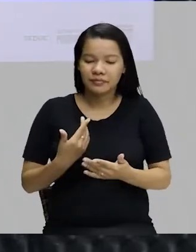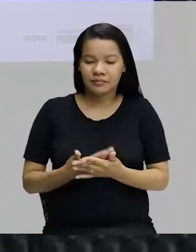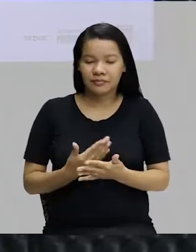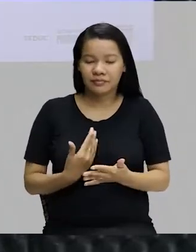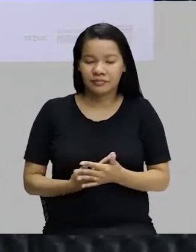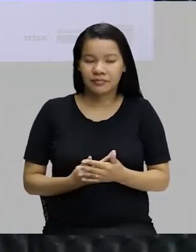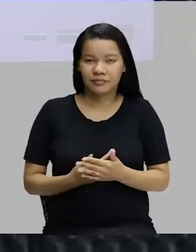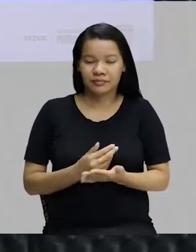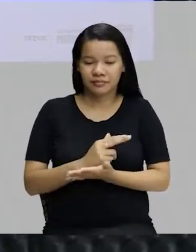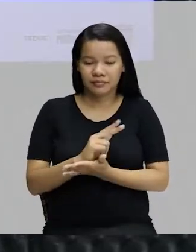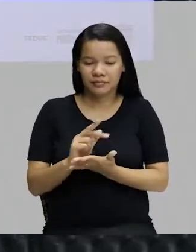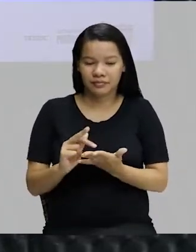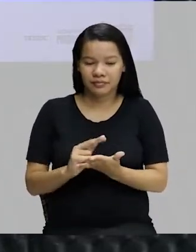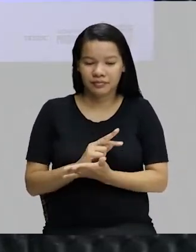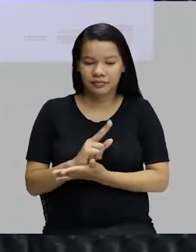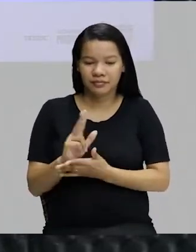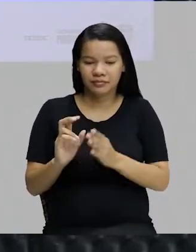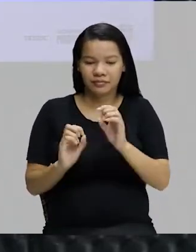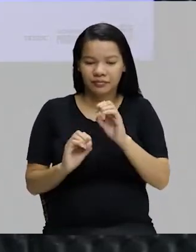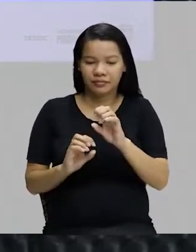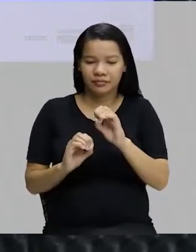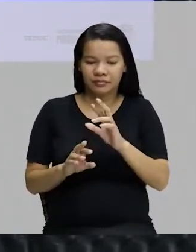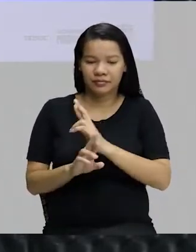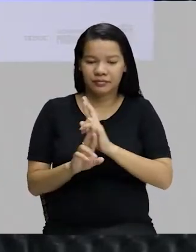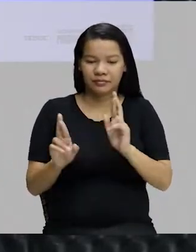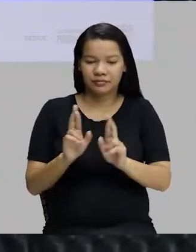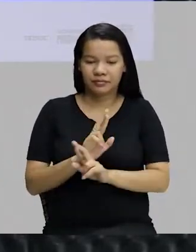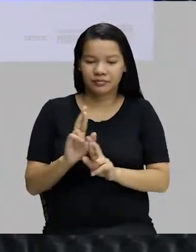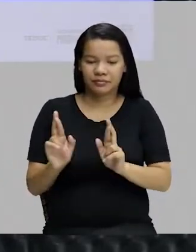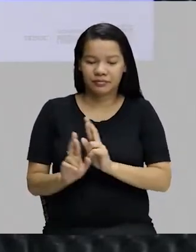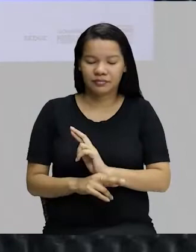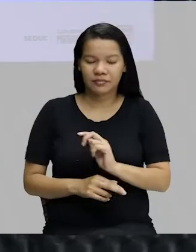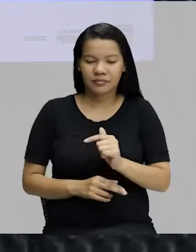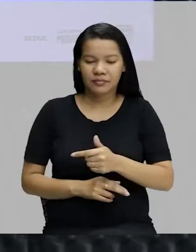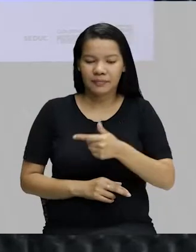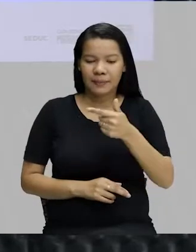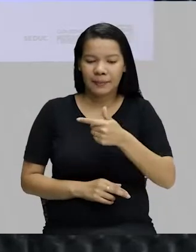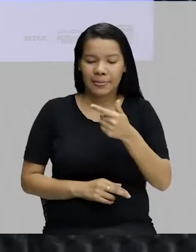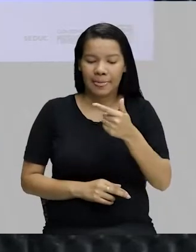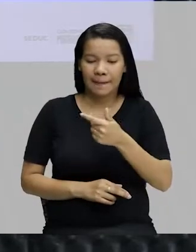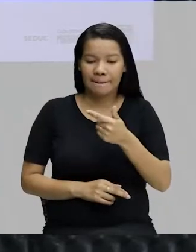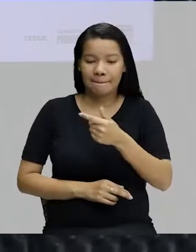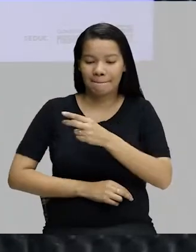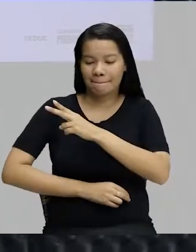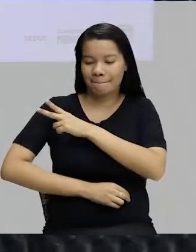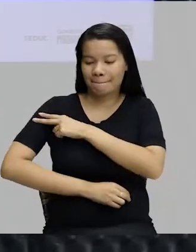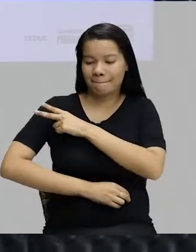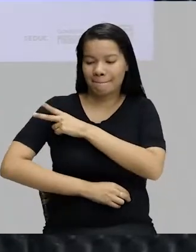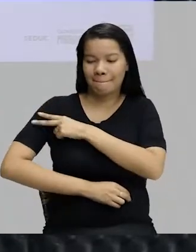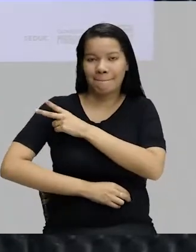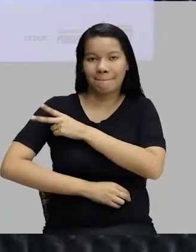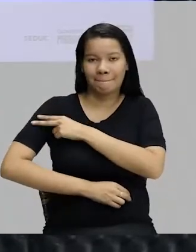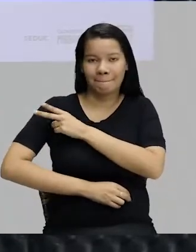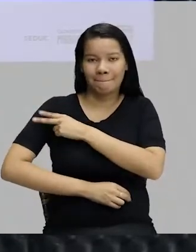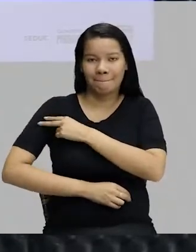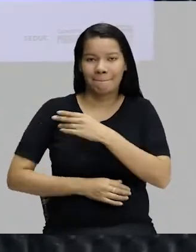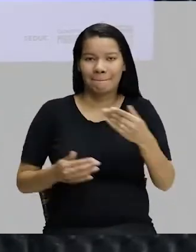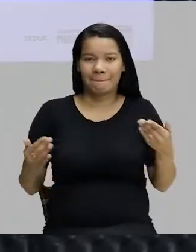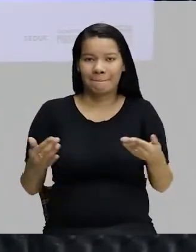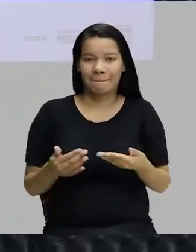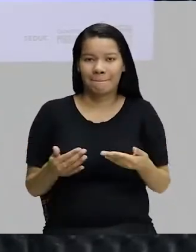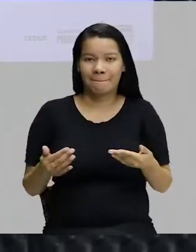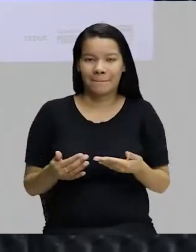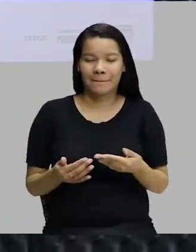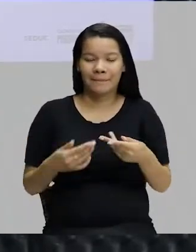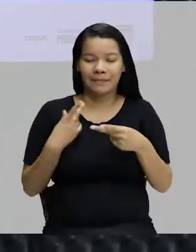estamos em uma série de aulas relacionadas ao segundo ano do ensino médio. Estamos falando de